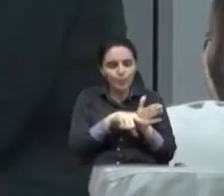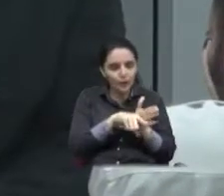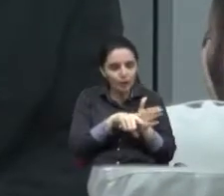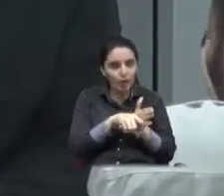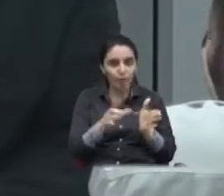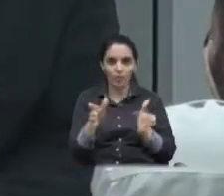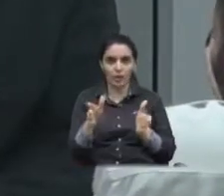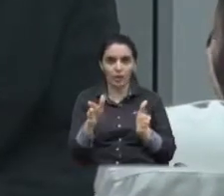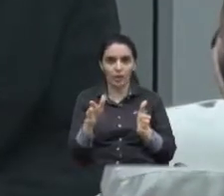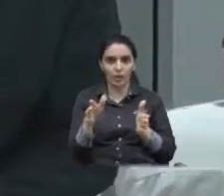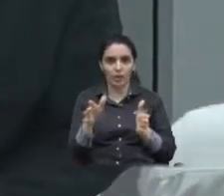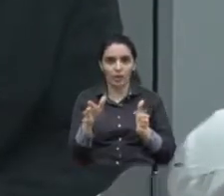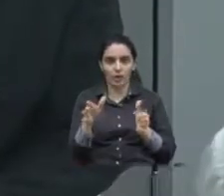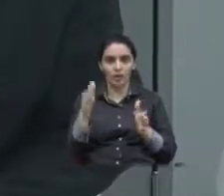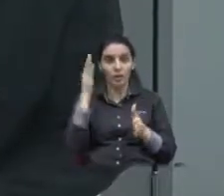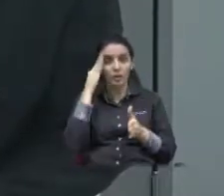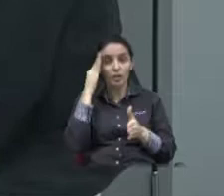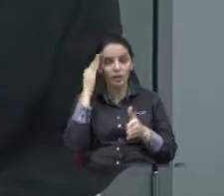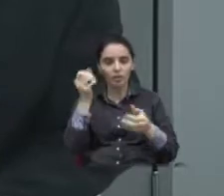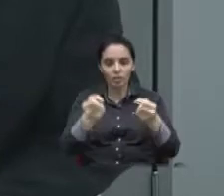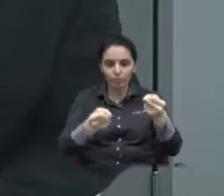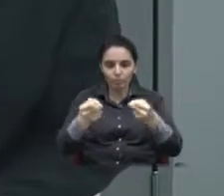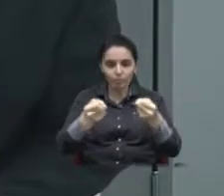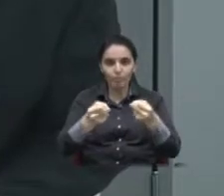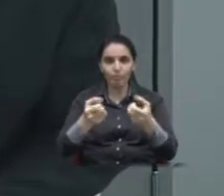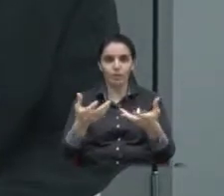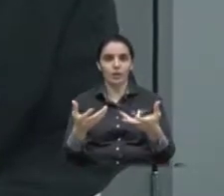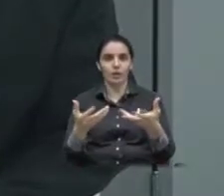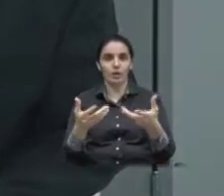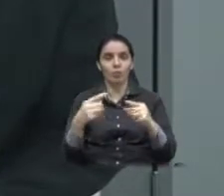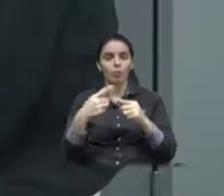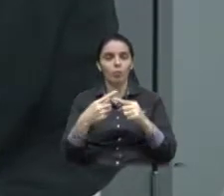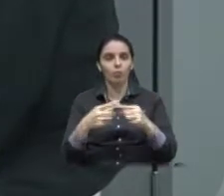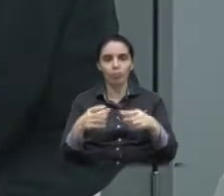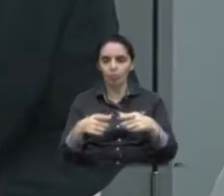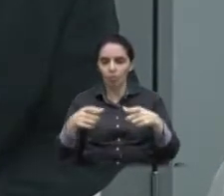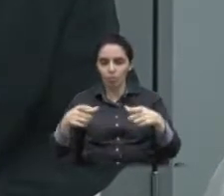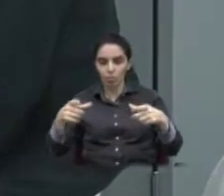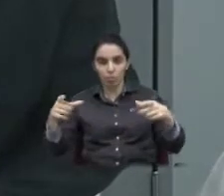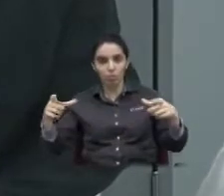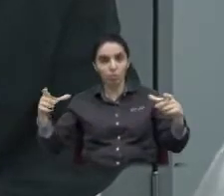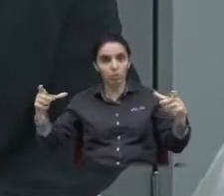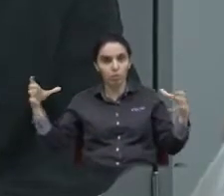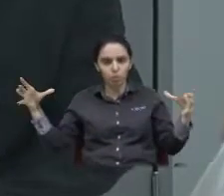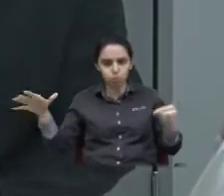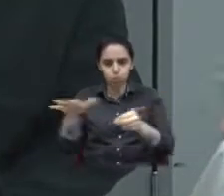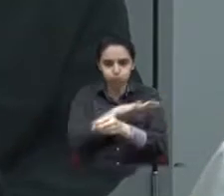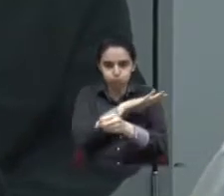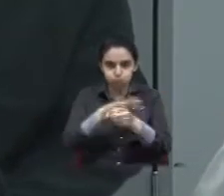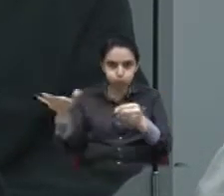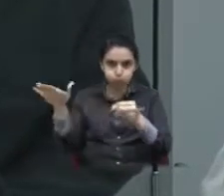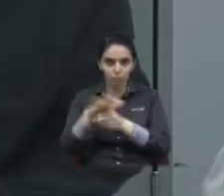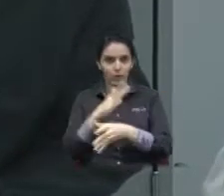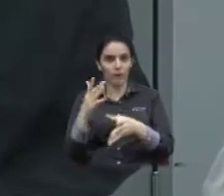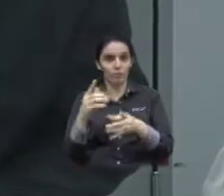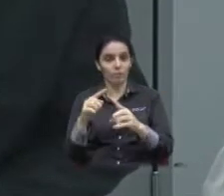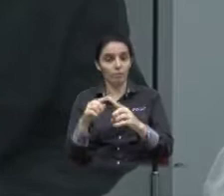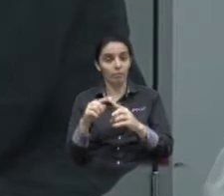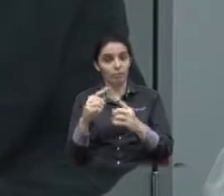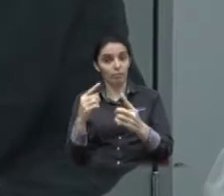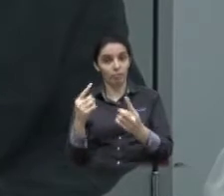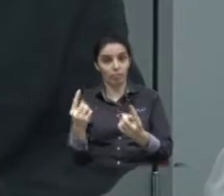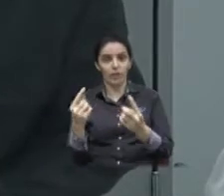relação a esse processo evolutivo do trânsito. Então, eu acho uma medida, um mal necessário,